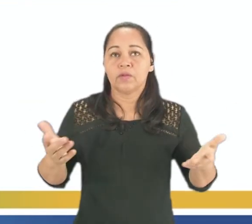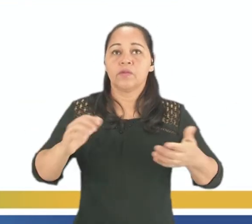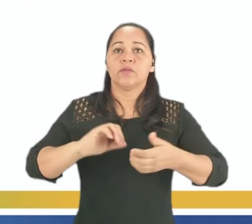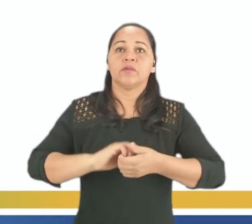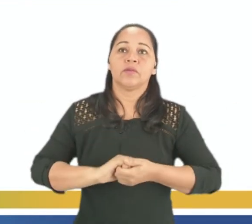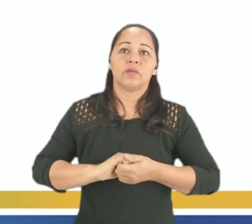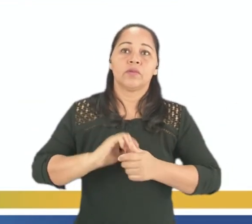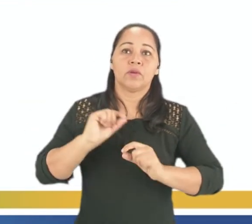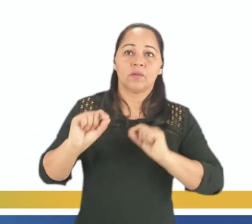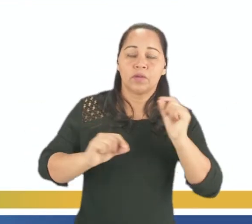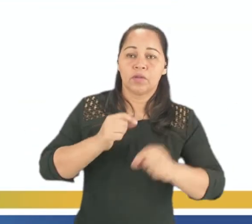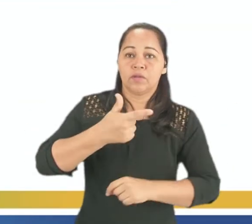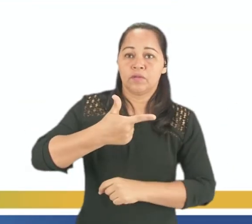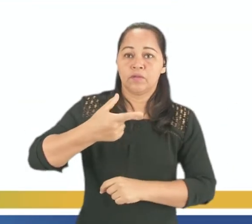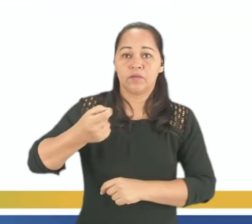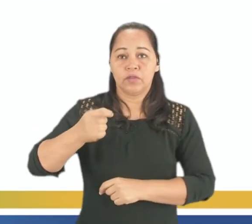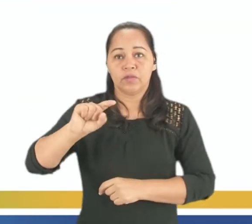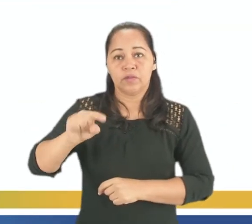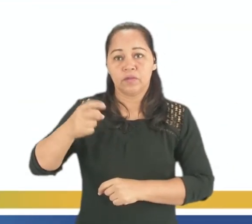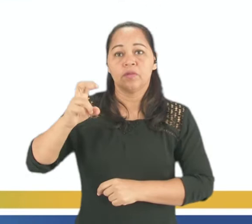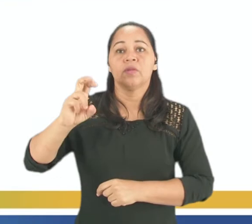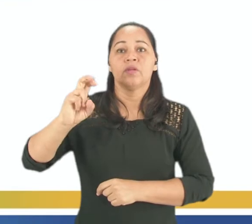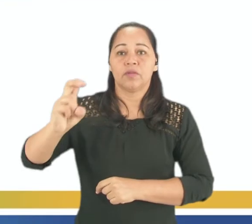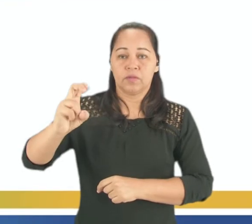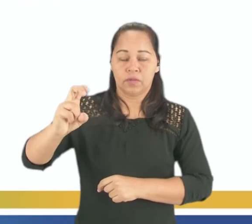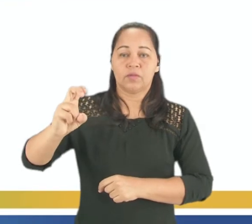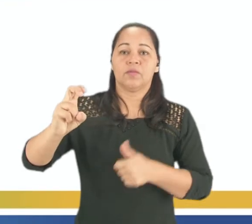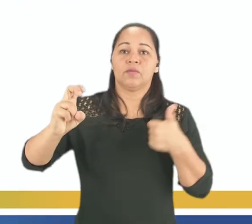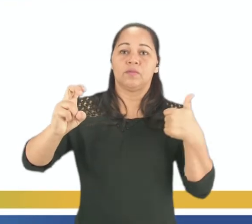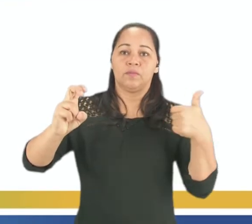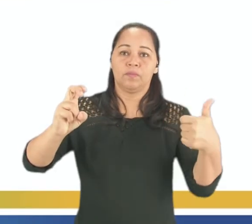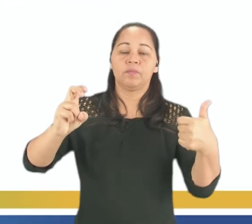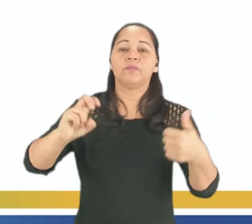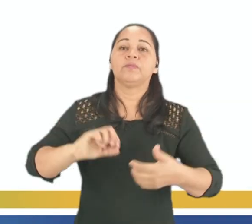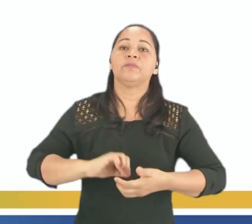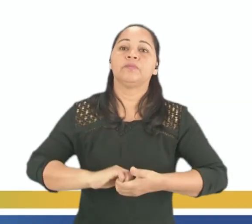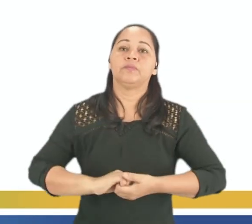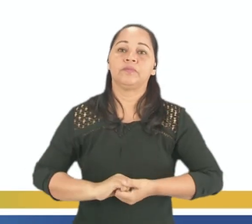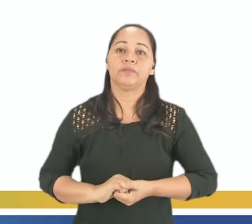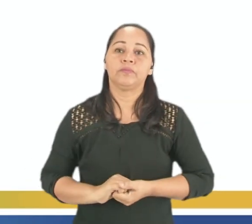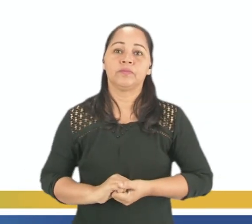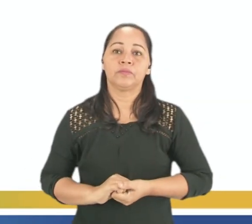nosso sistema vai ser o par ordenado 25.